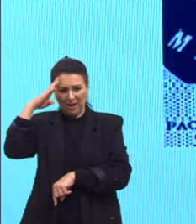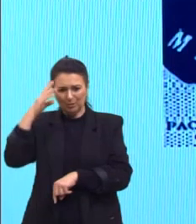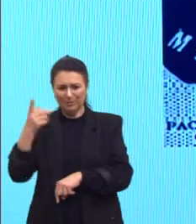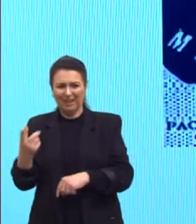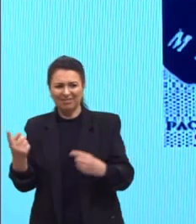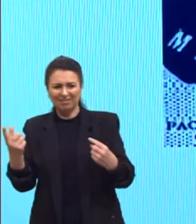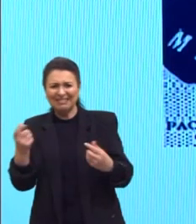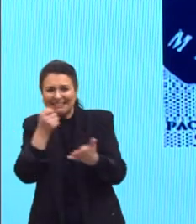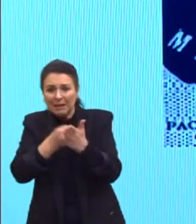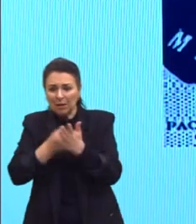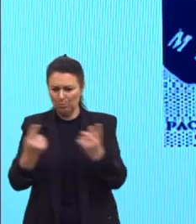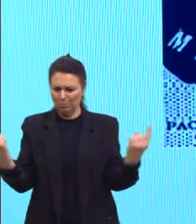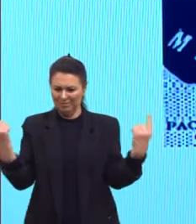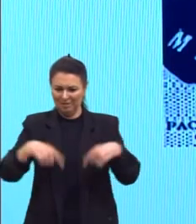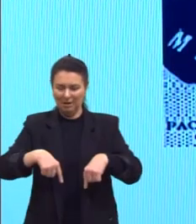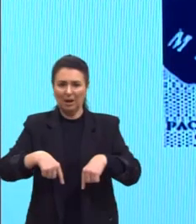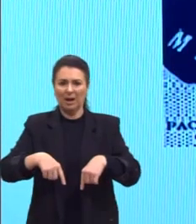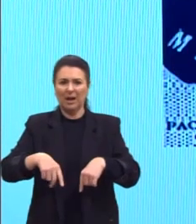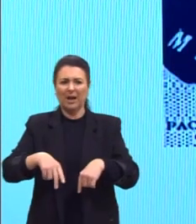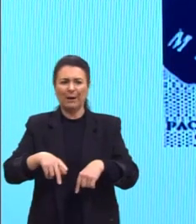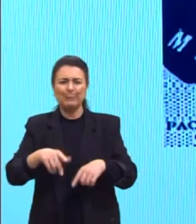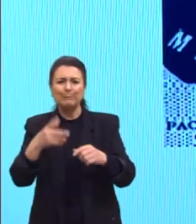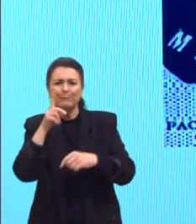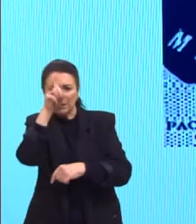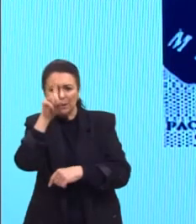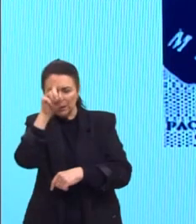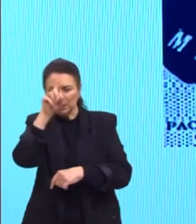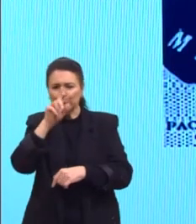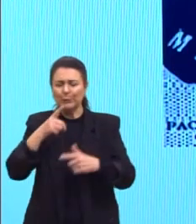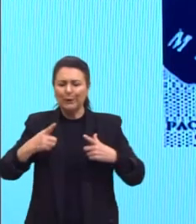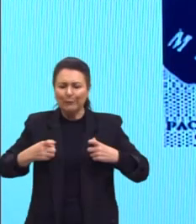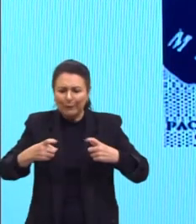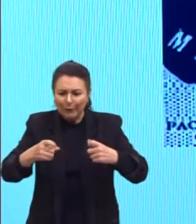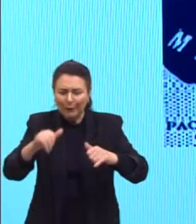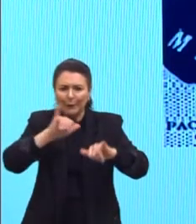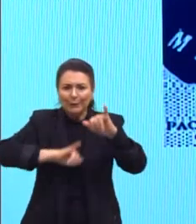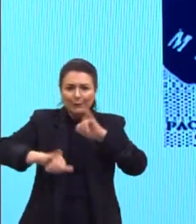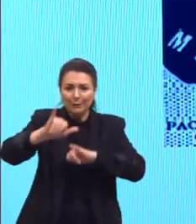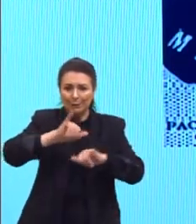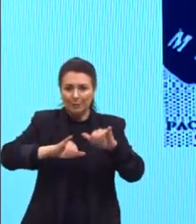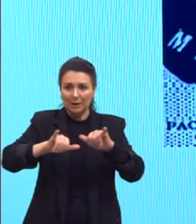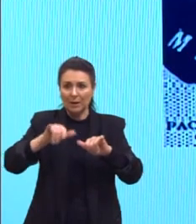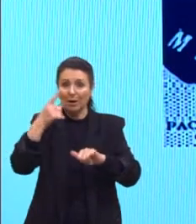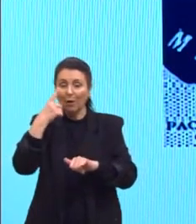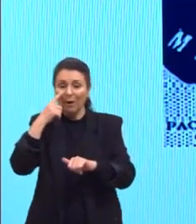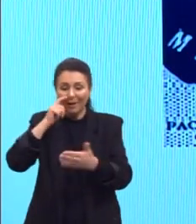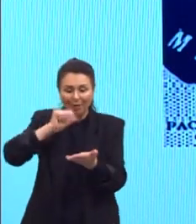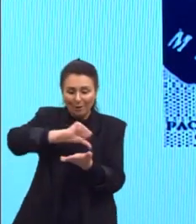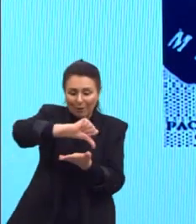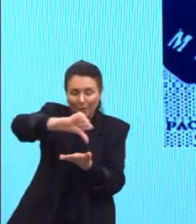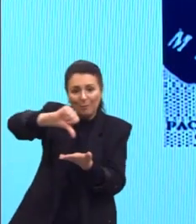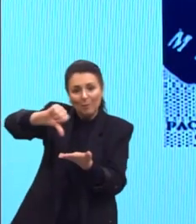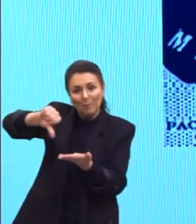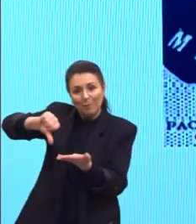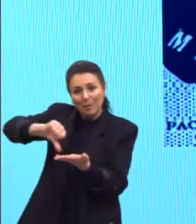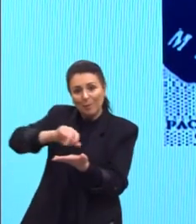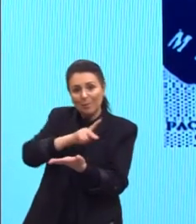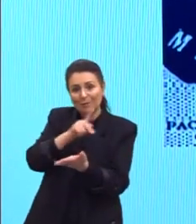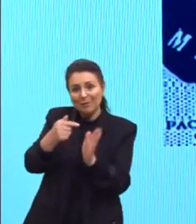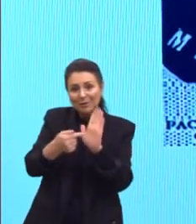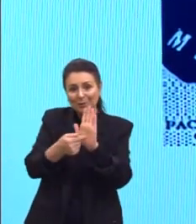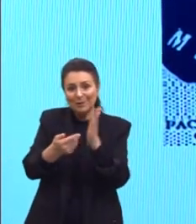de ser atacado né Principalmente guerra química que a gente tava pensando tá guri usado aqui tá um mapa justamente da onde